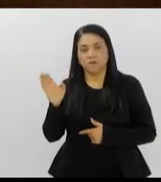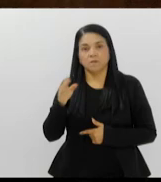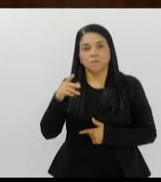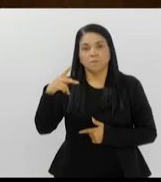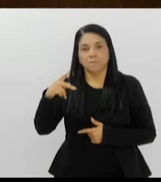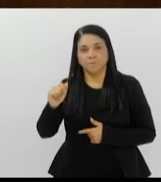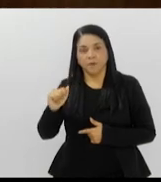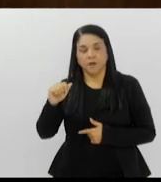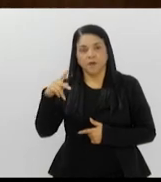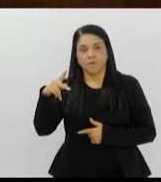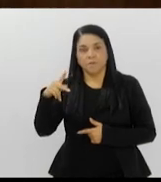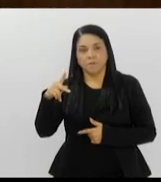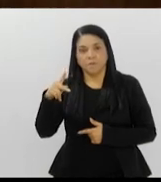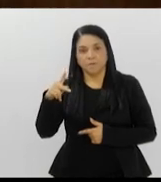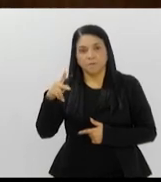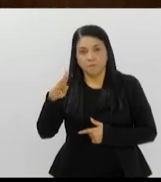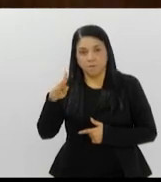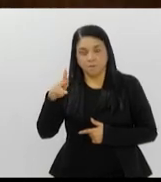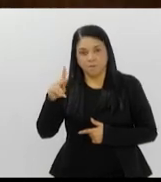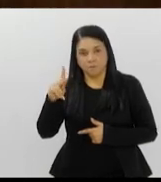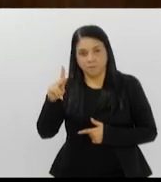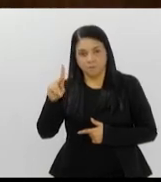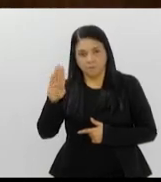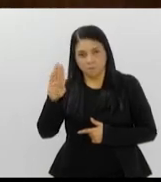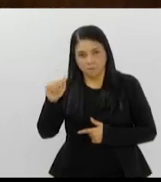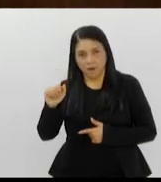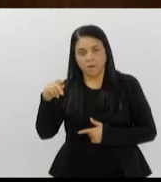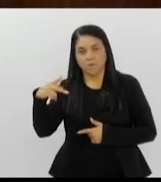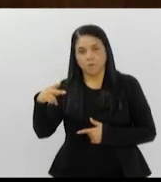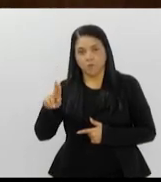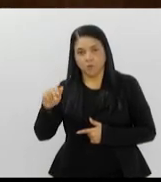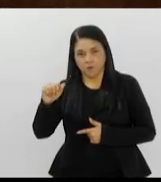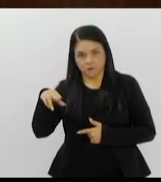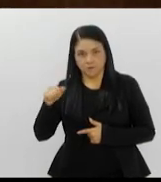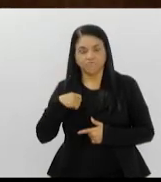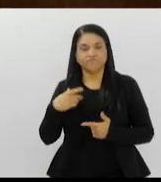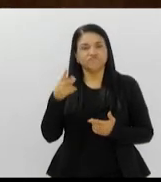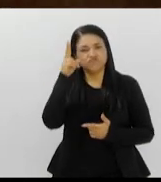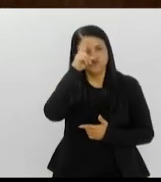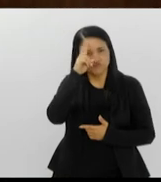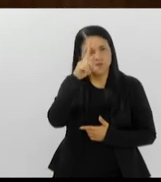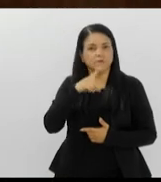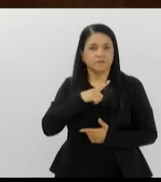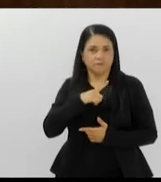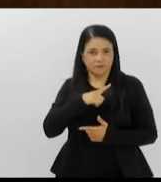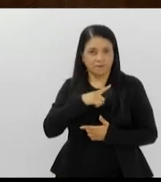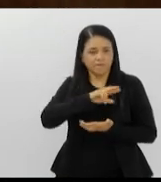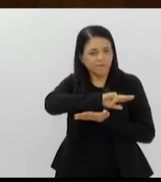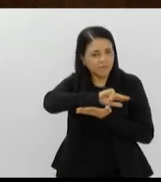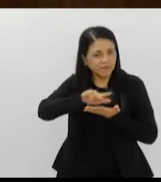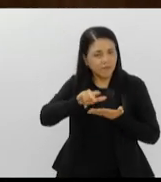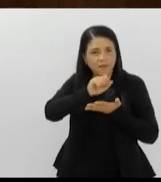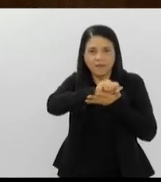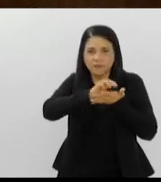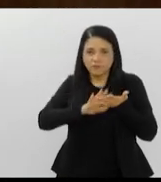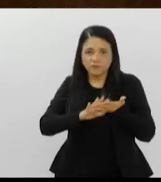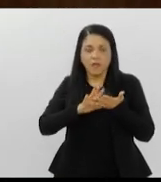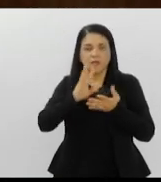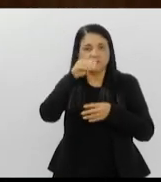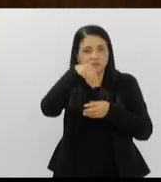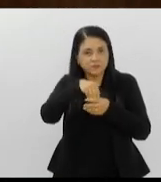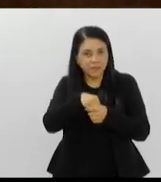fez história e faz história até hoje. E são várias as atividades